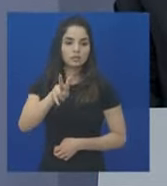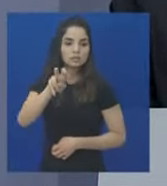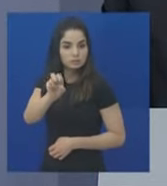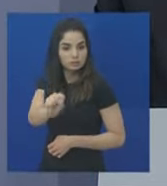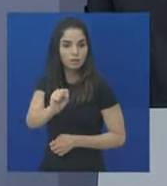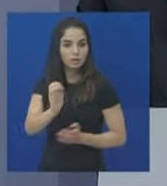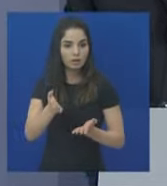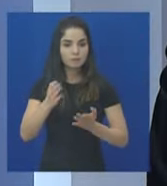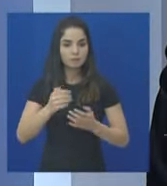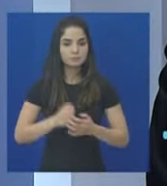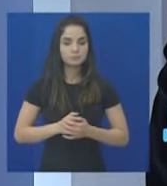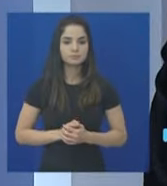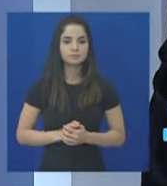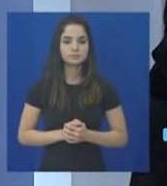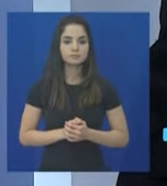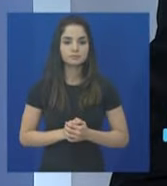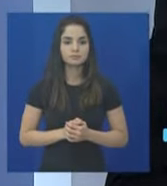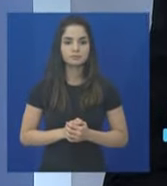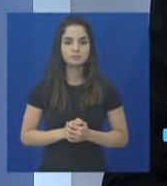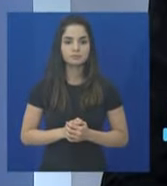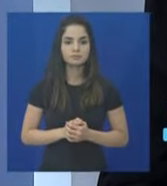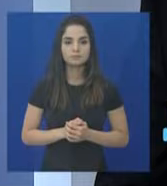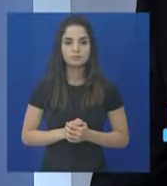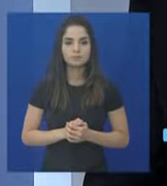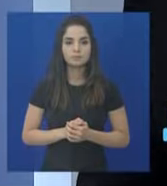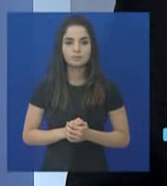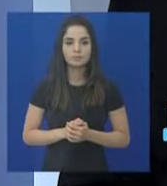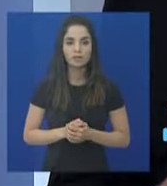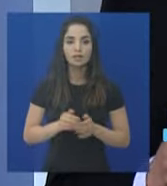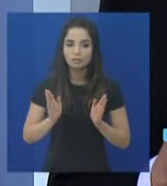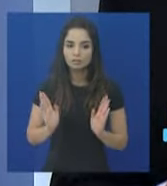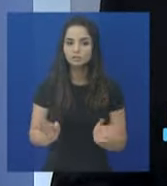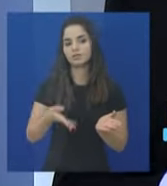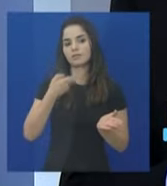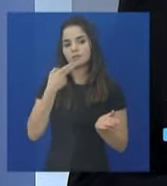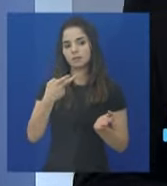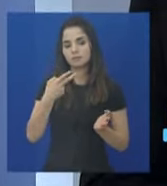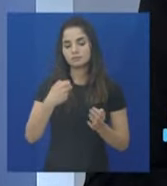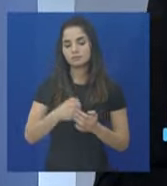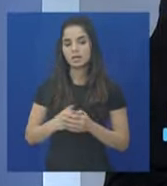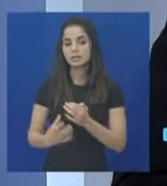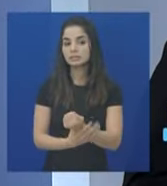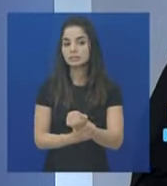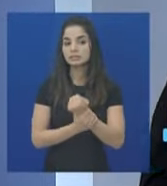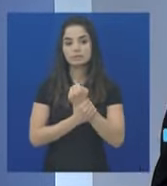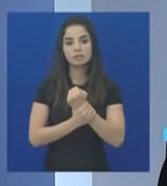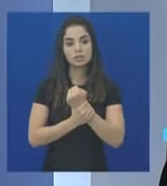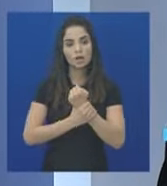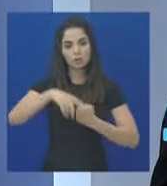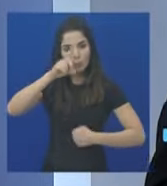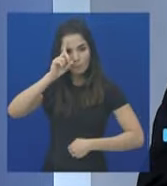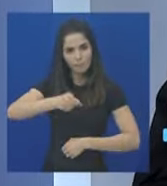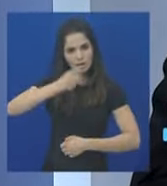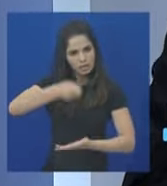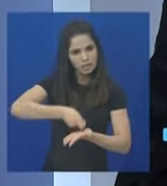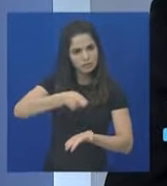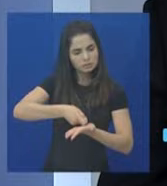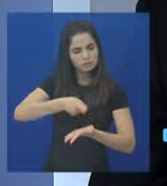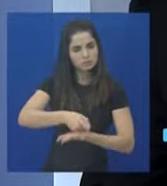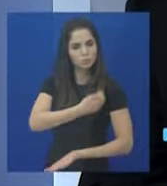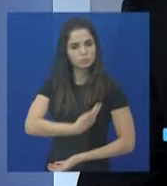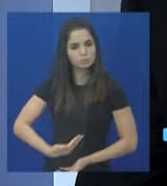a partir de agora. Como você acabei de citar, a segurança é dever do Estado. Porém, temos que